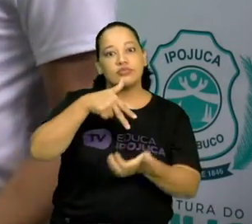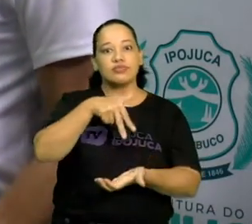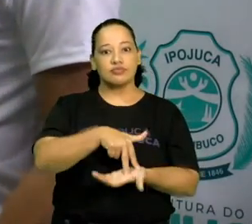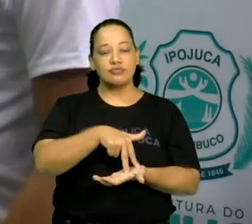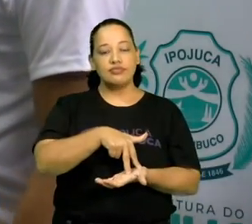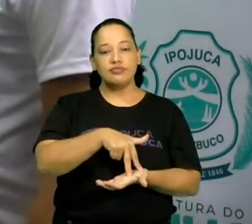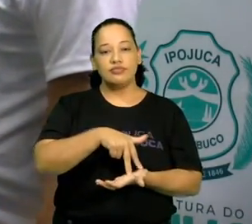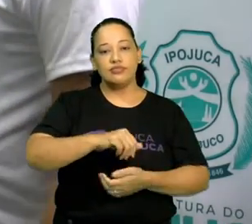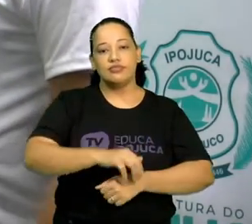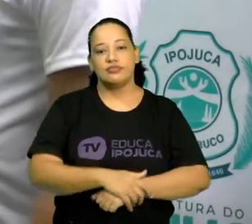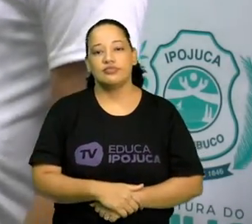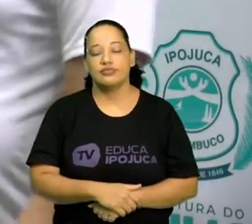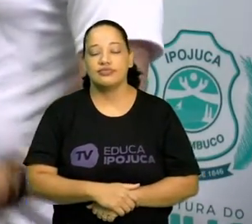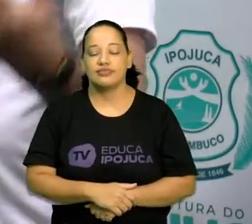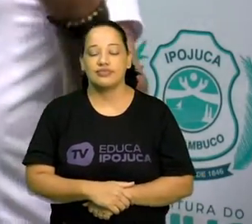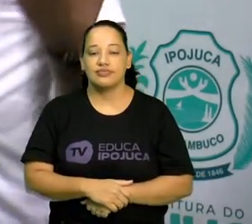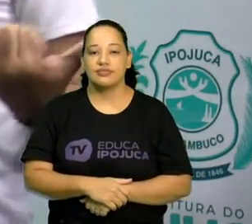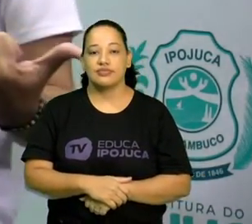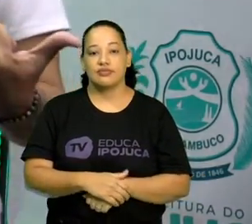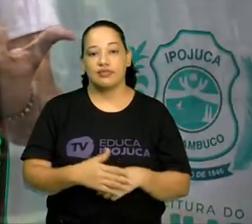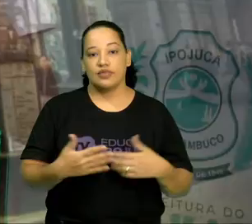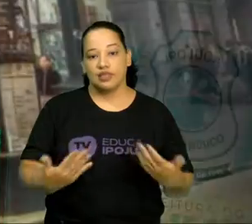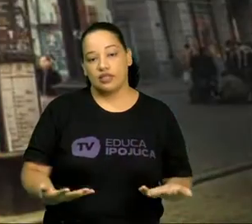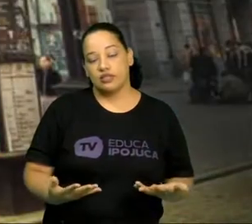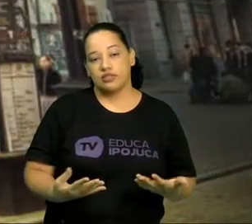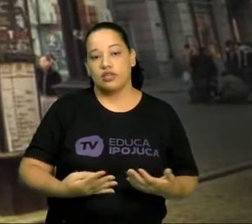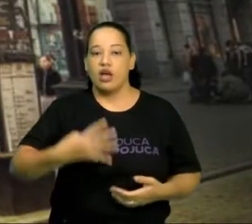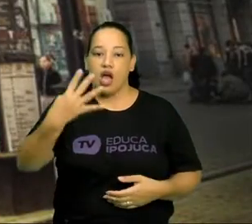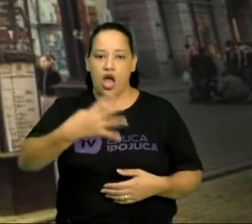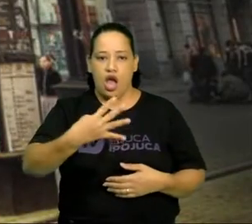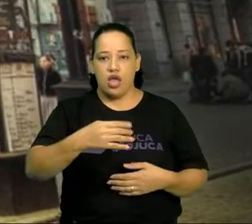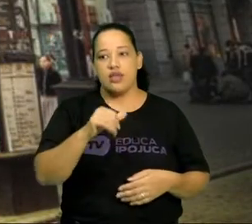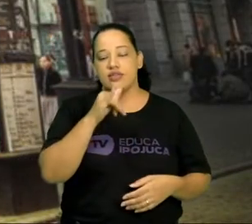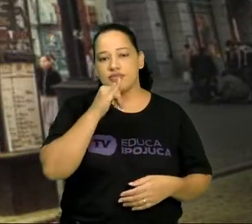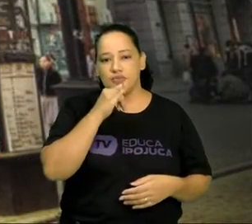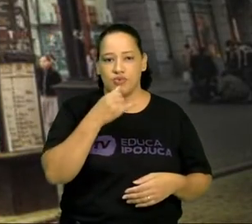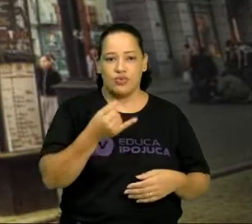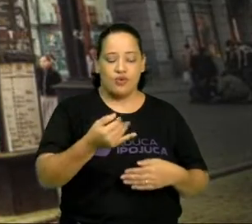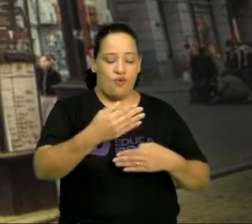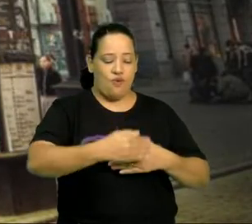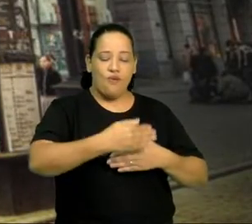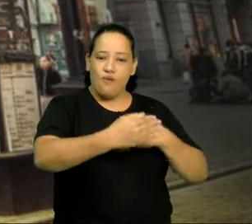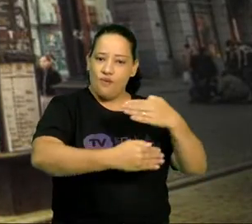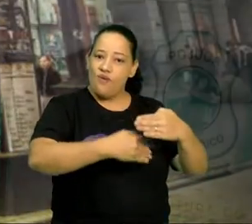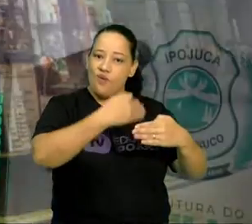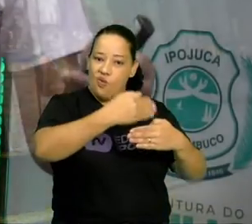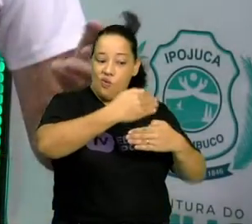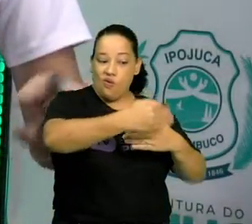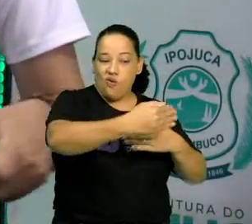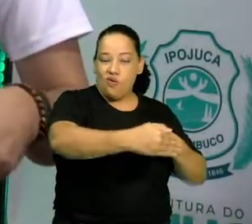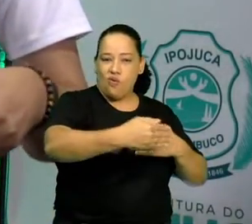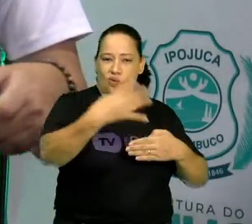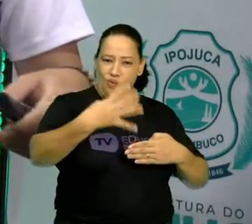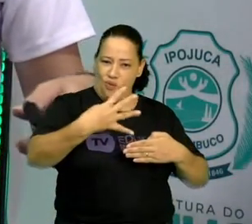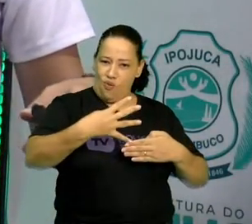Ok? E sobre a quarta parede é o seguinte: quando você vai ao